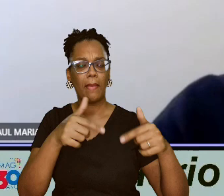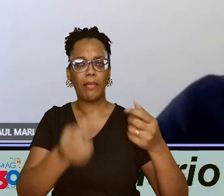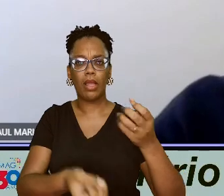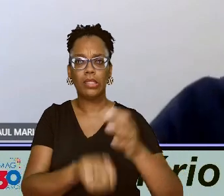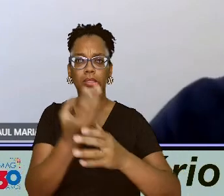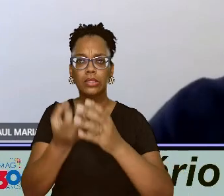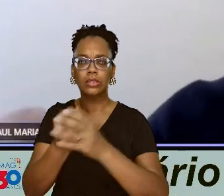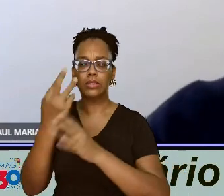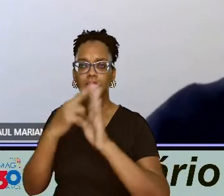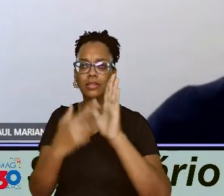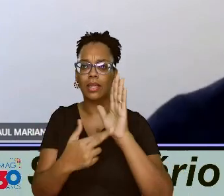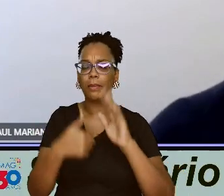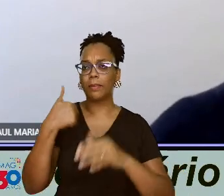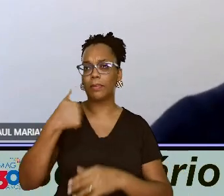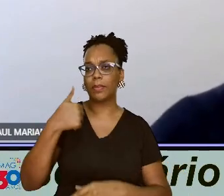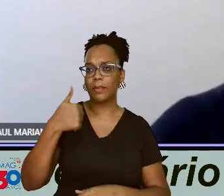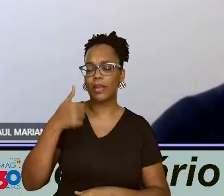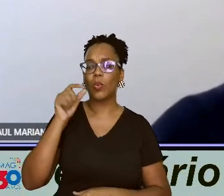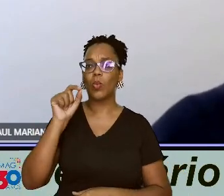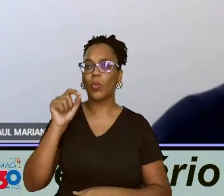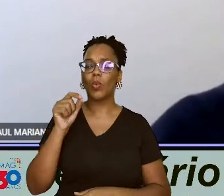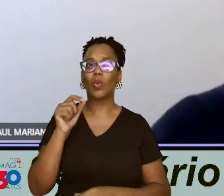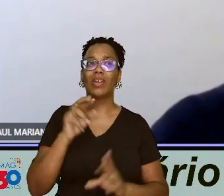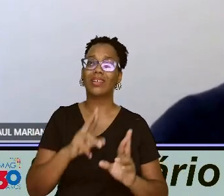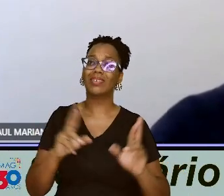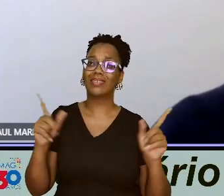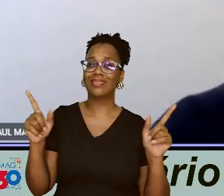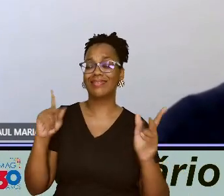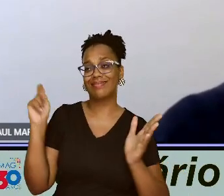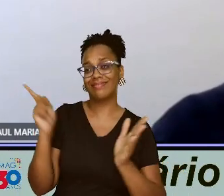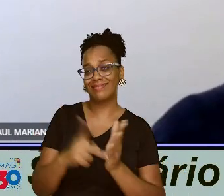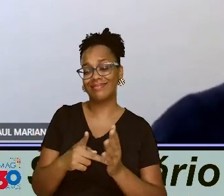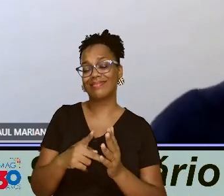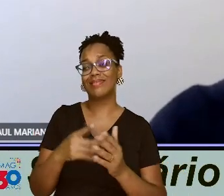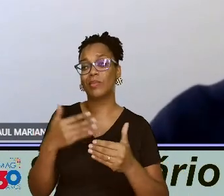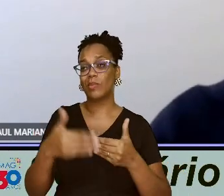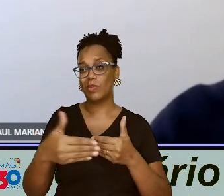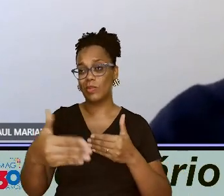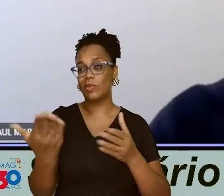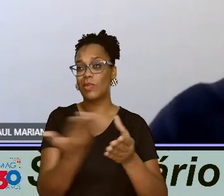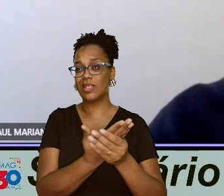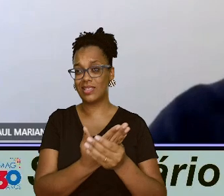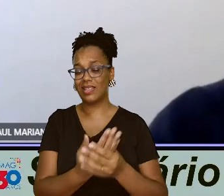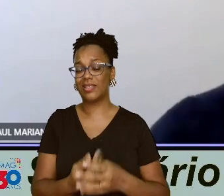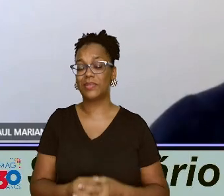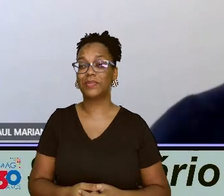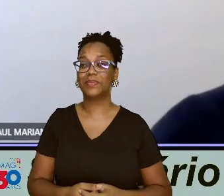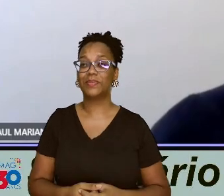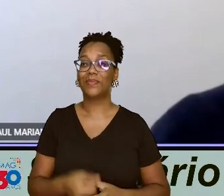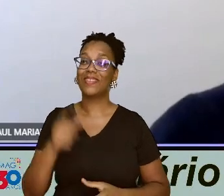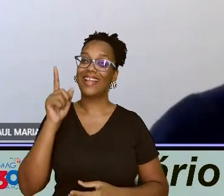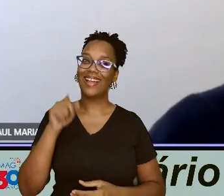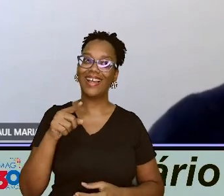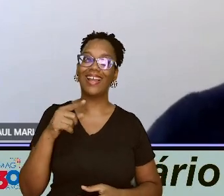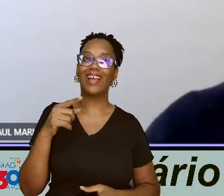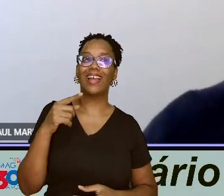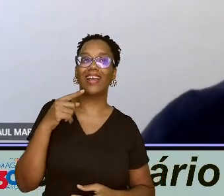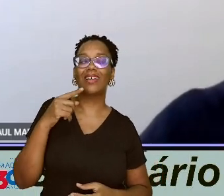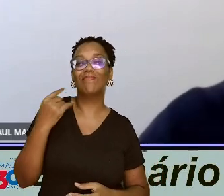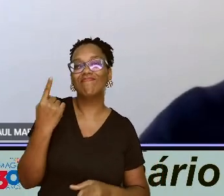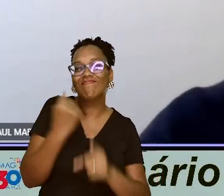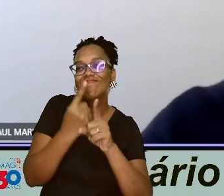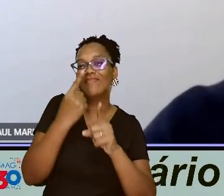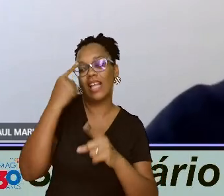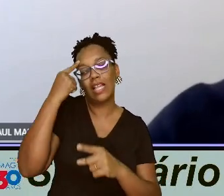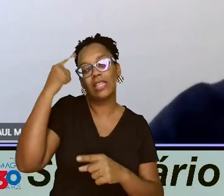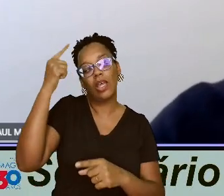primária para distante da situação de fato que o processo permita, né, vem ao encontro dessa ideia de que